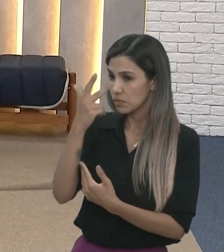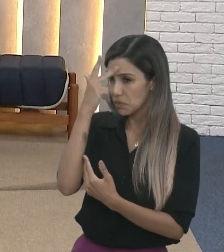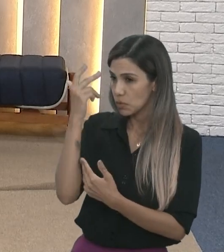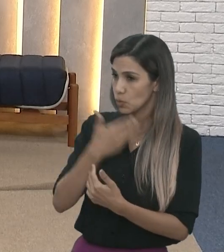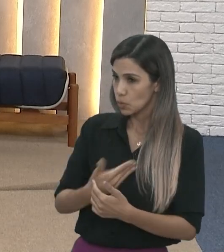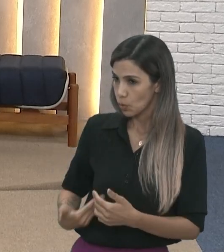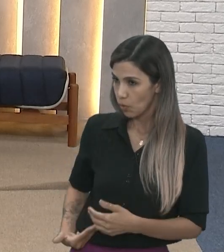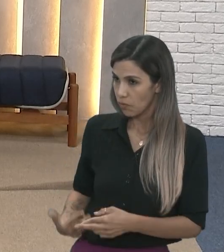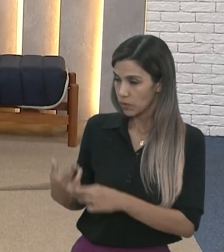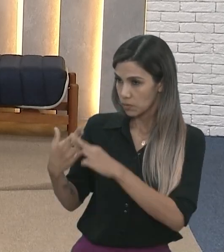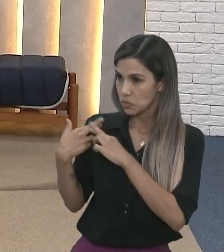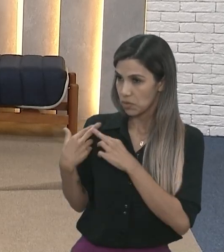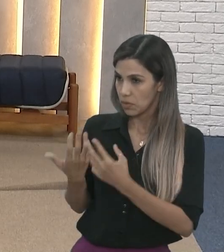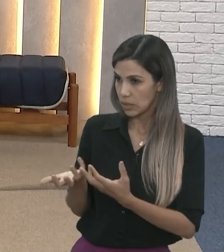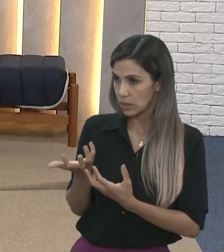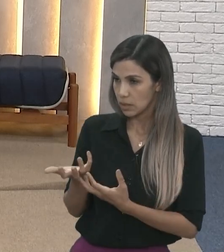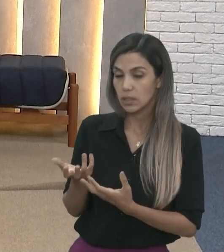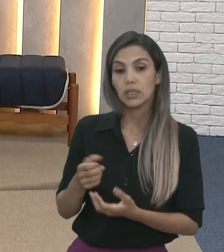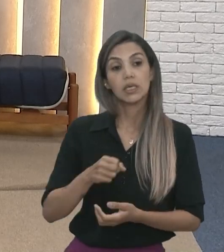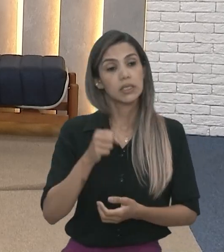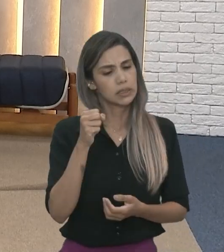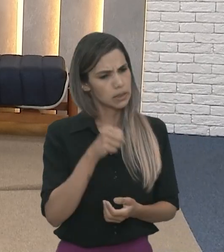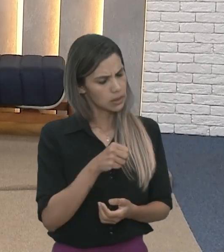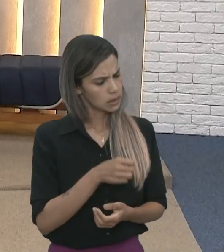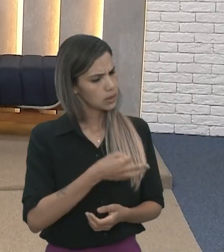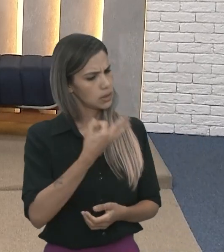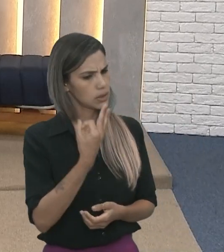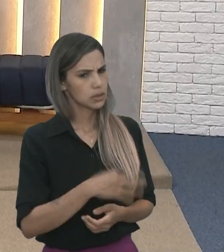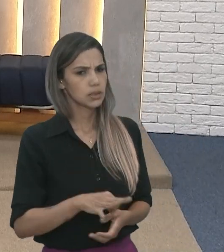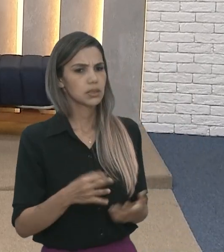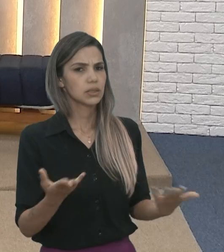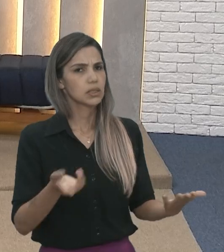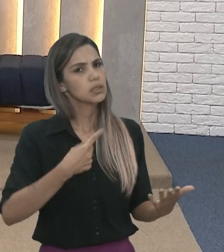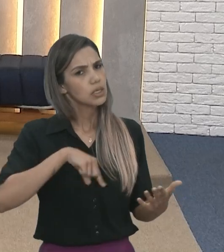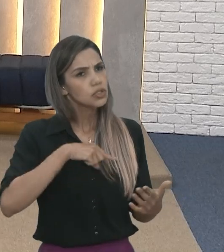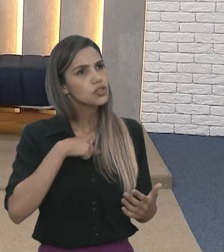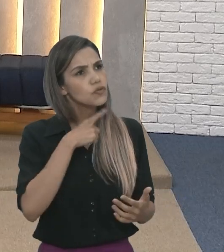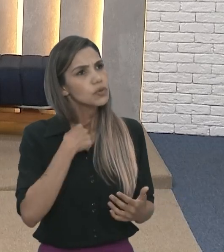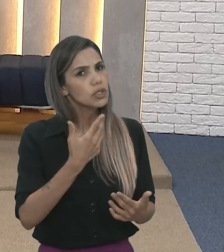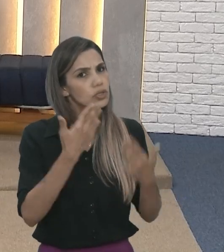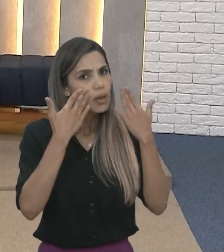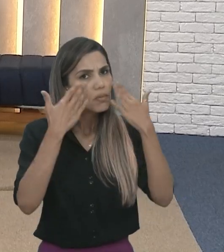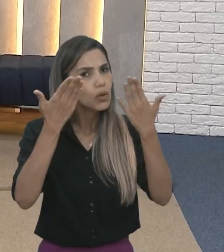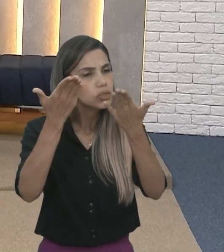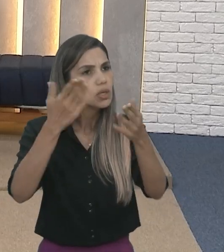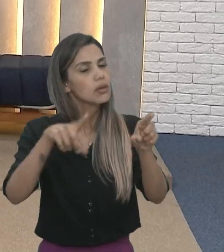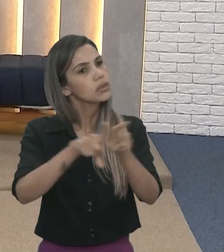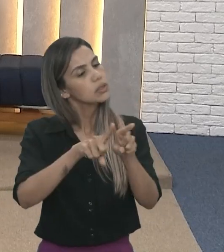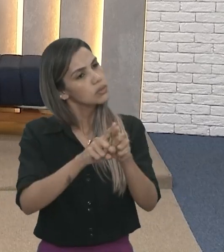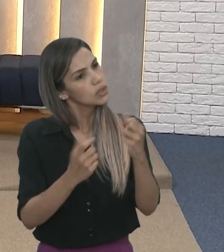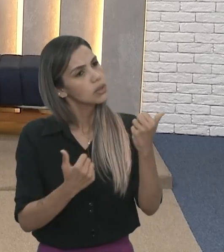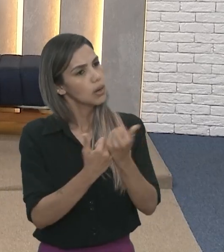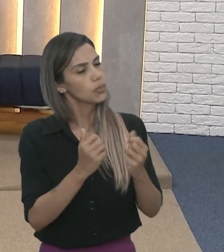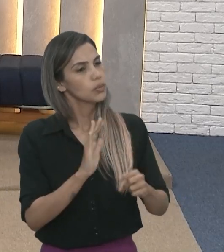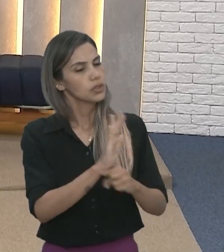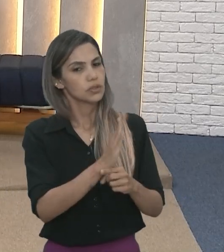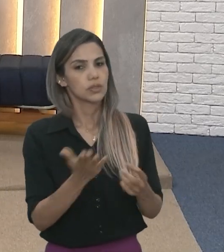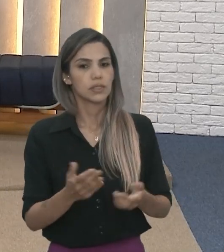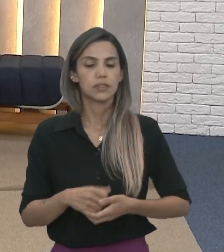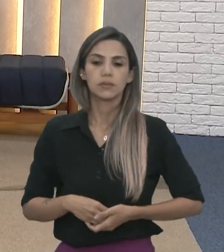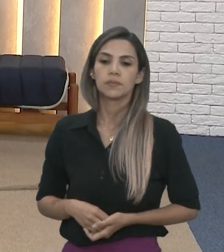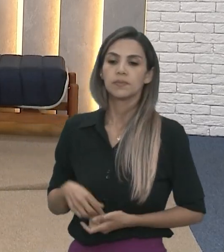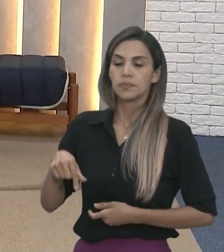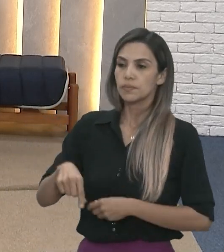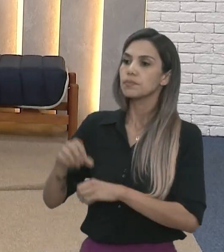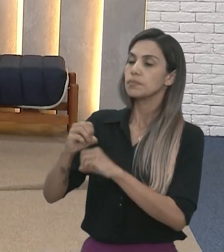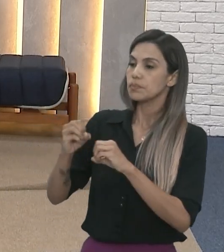intuito é justamente esse, né? Chamar atenção e contribuir, né? Esse é o poder da universidade também, né? De pesquisar, de